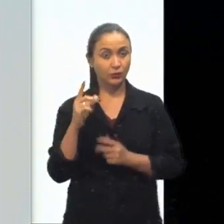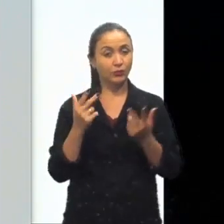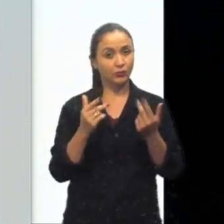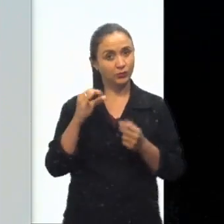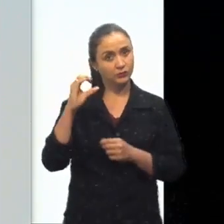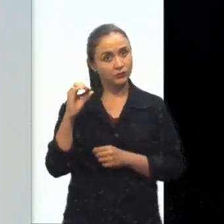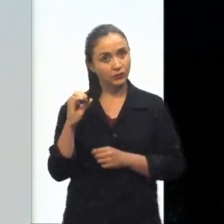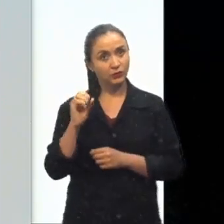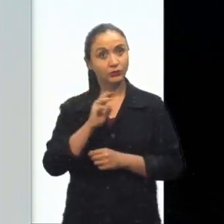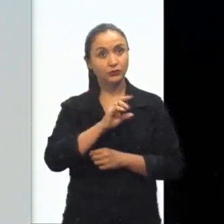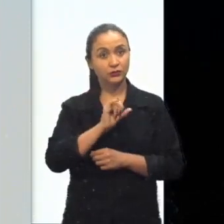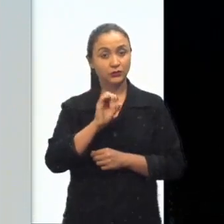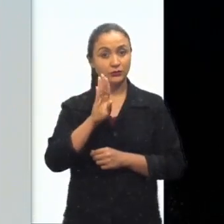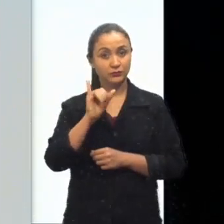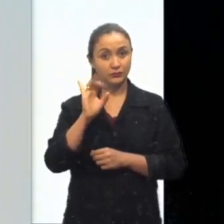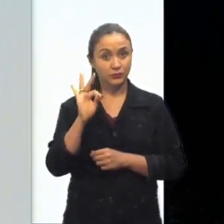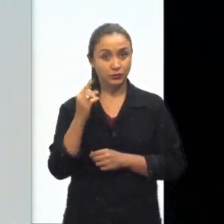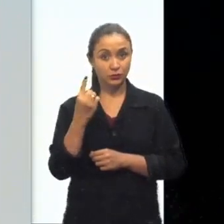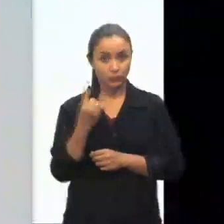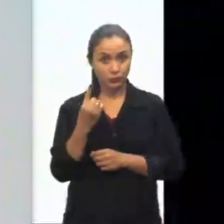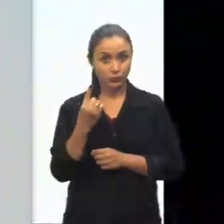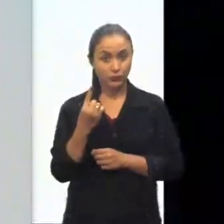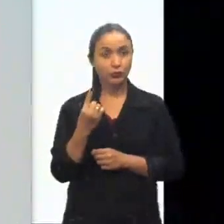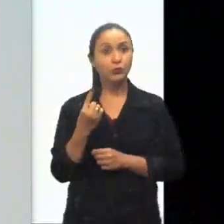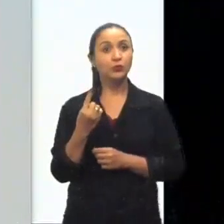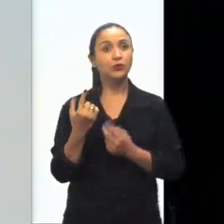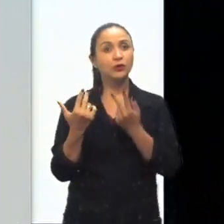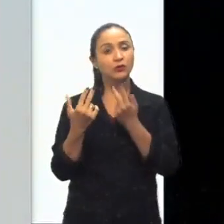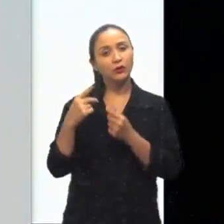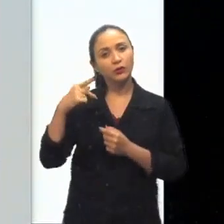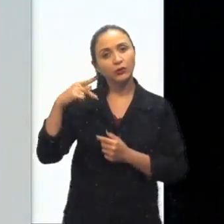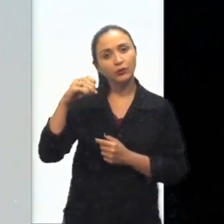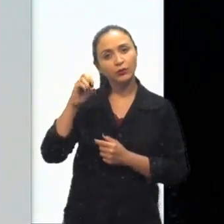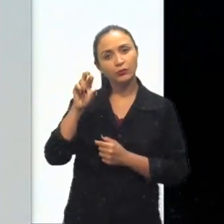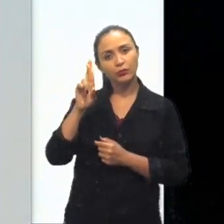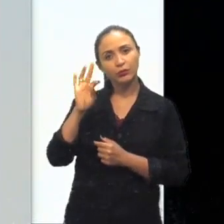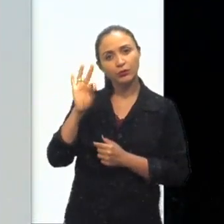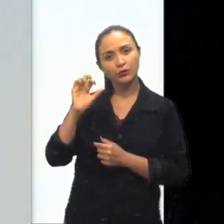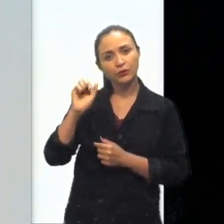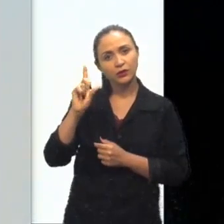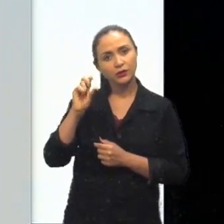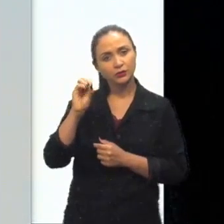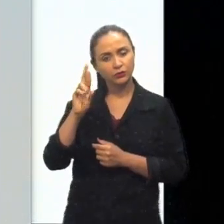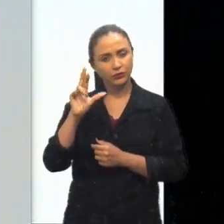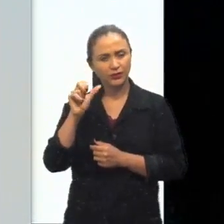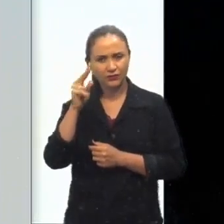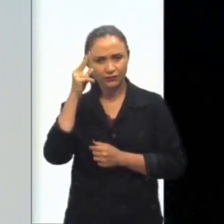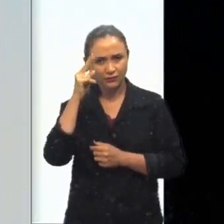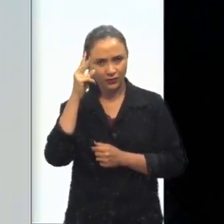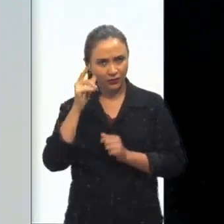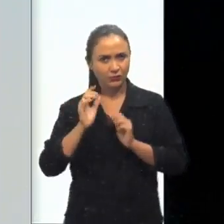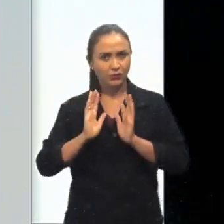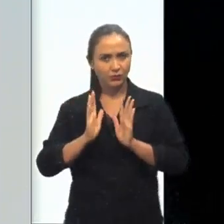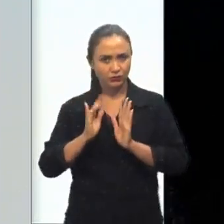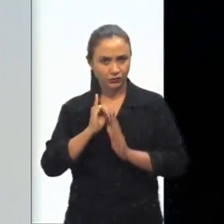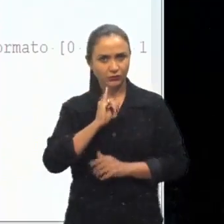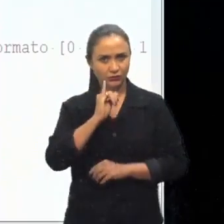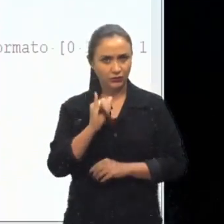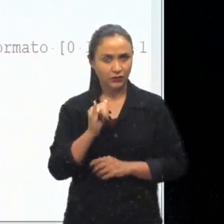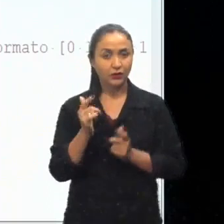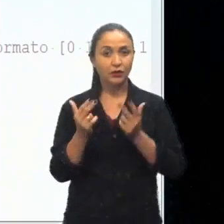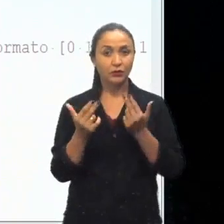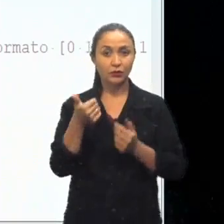0. Quando o bit é 1, amplitude da portadora. Você lembra que eu defini a amplitude da portadora?